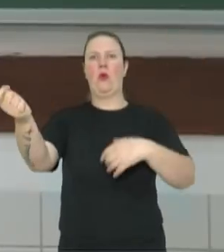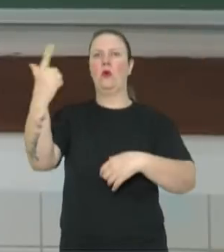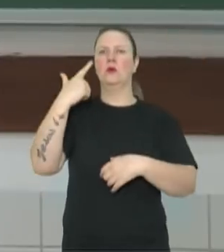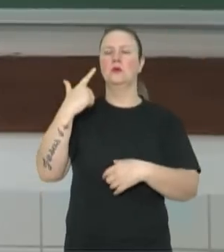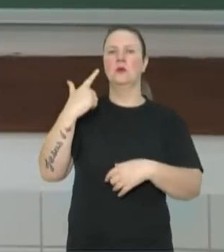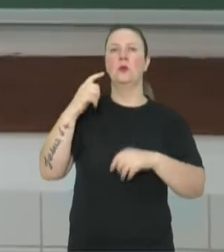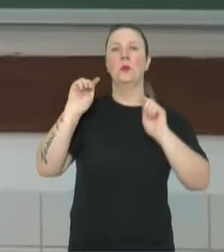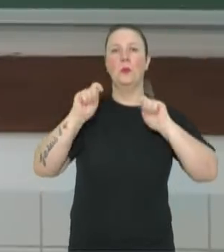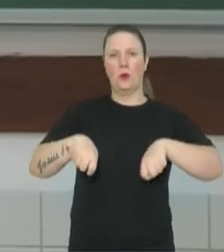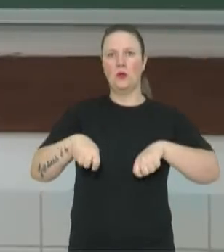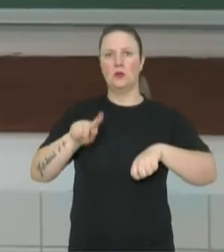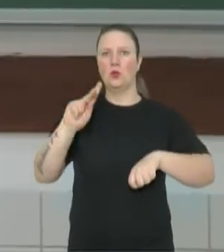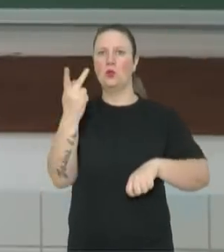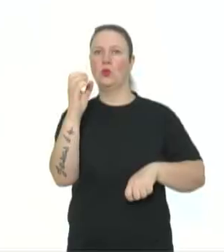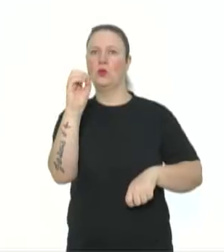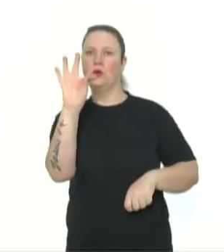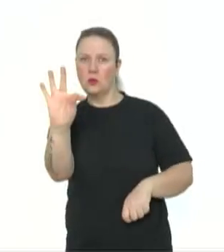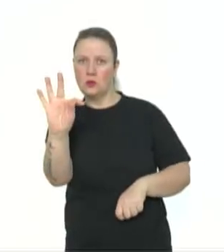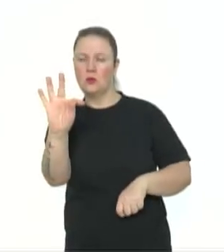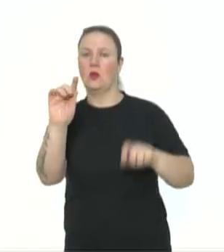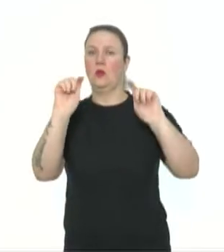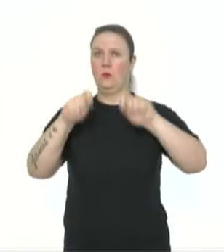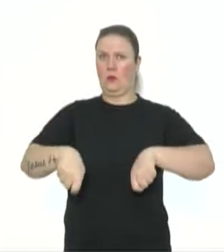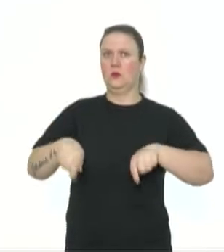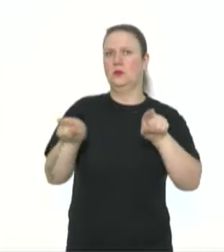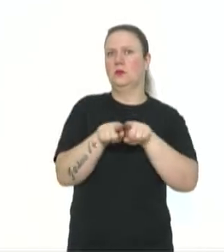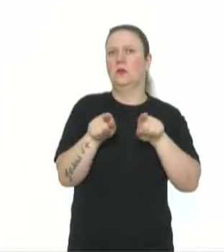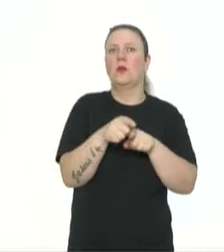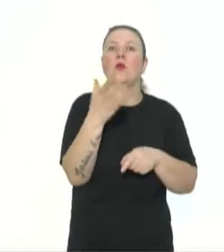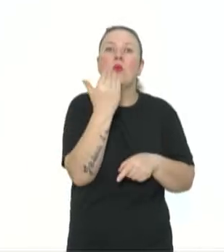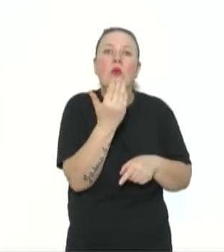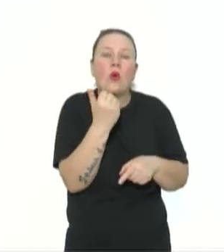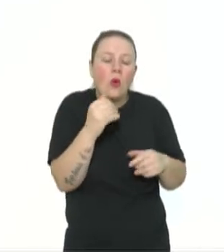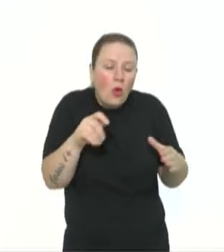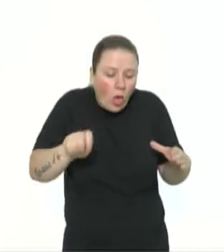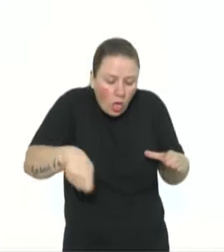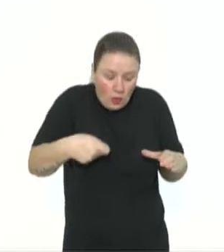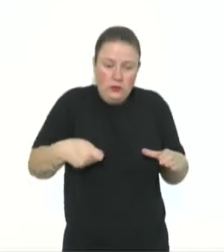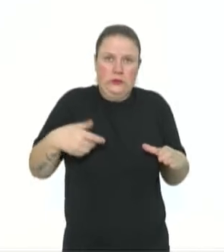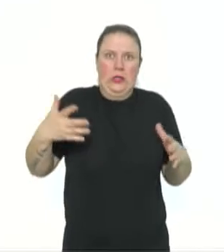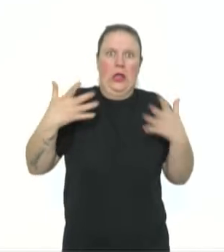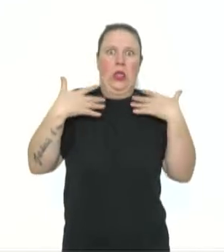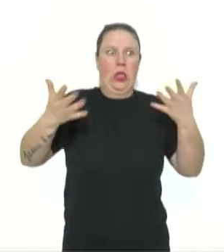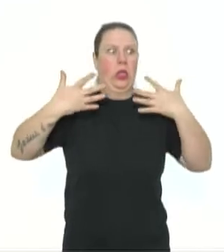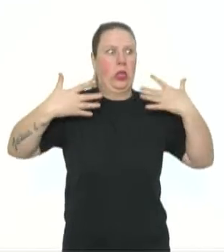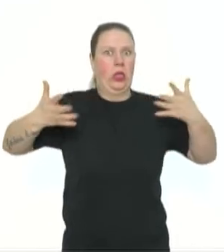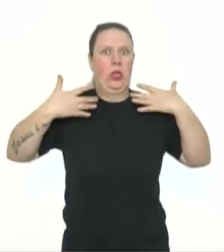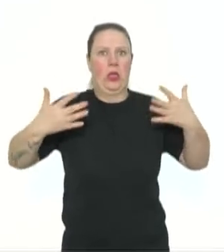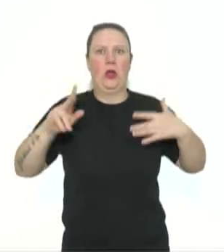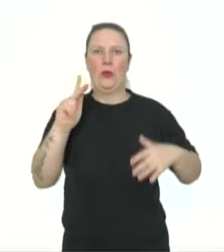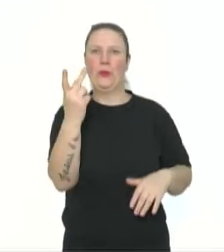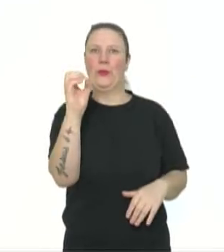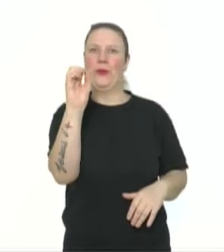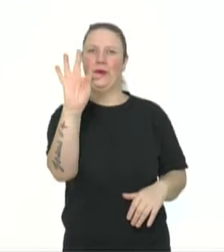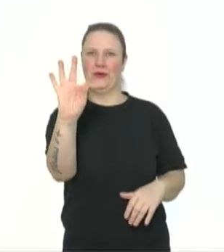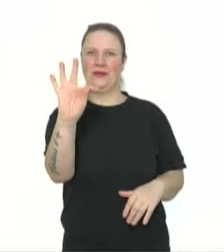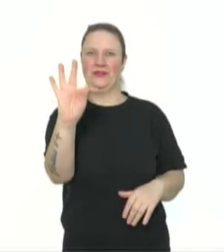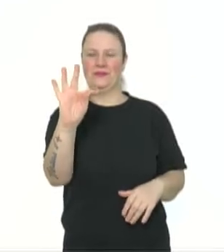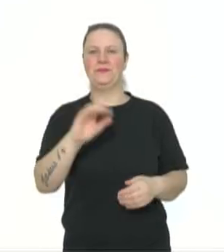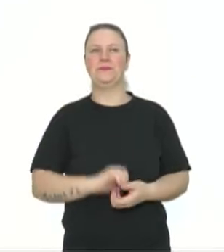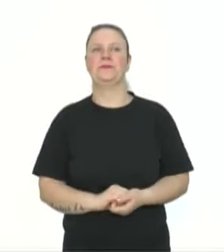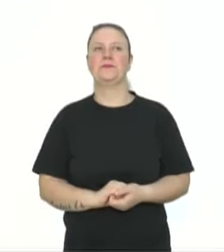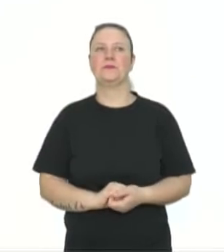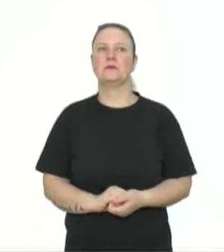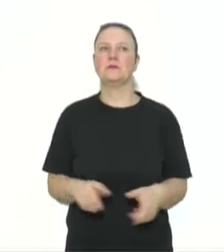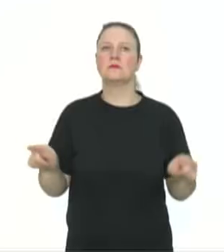hoje today is hot. E pode ser para uma comida também. Uma comida que é muito apimentada, ela é hot, ok?